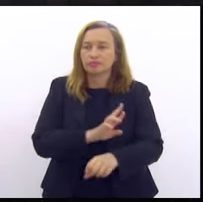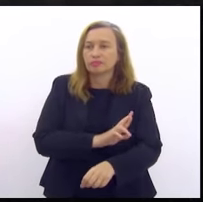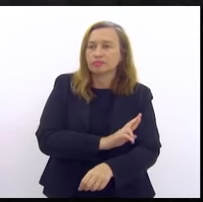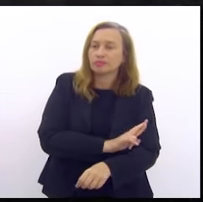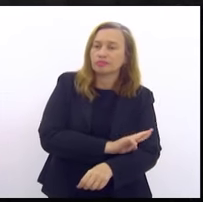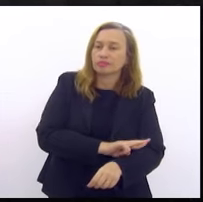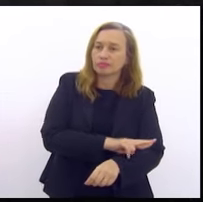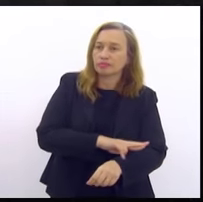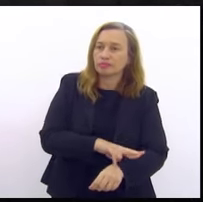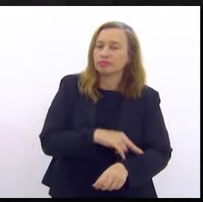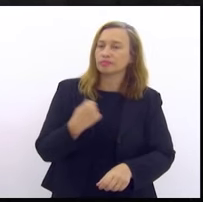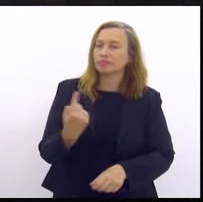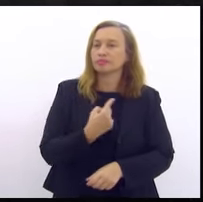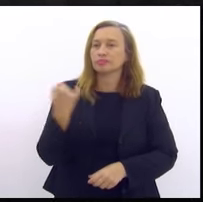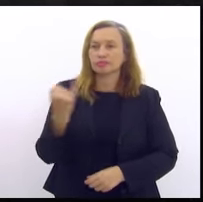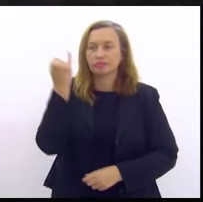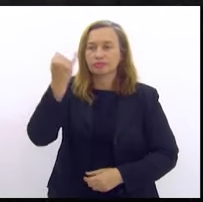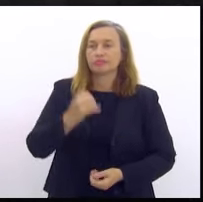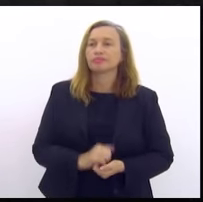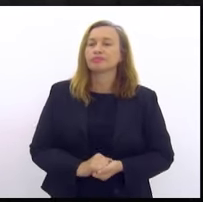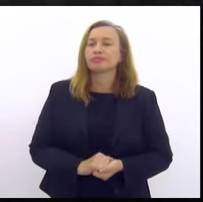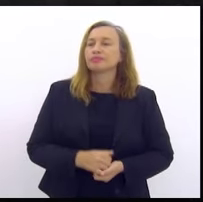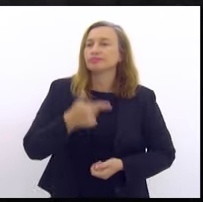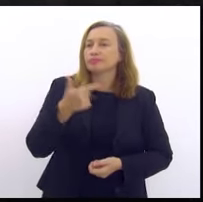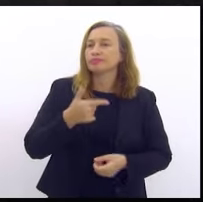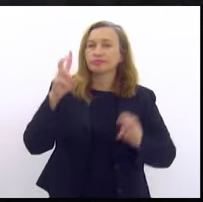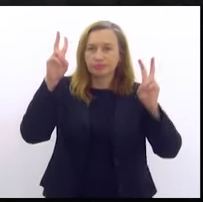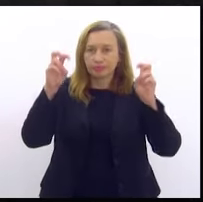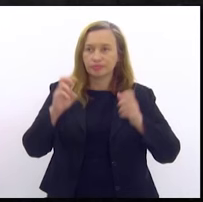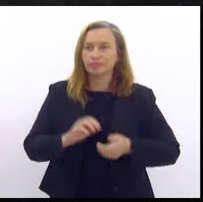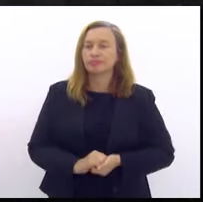de extrema importância. O segundo tema